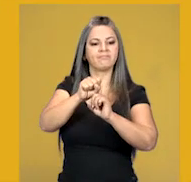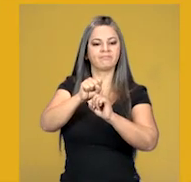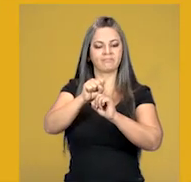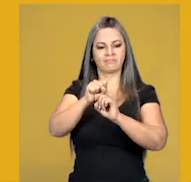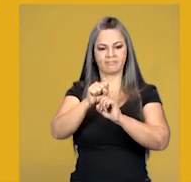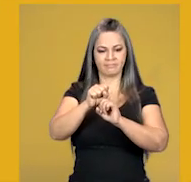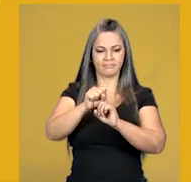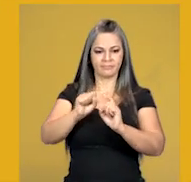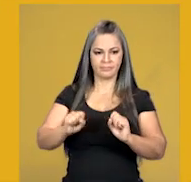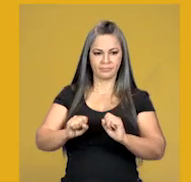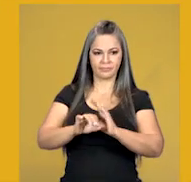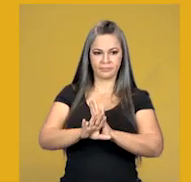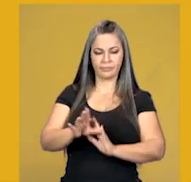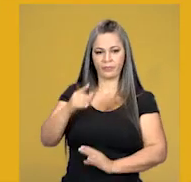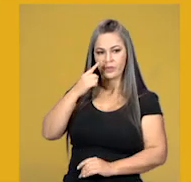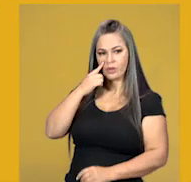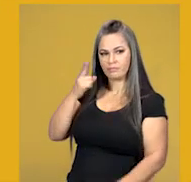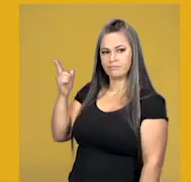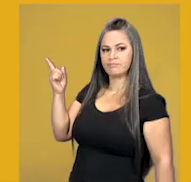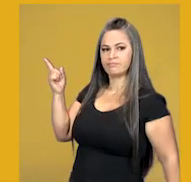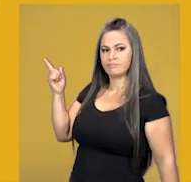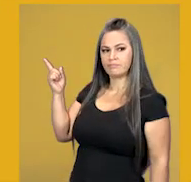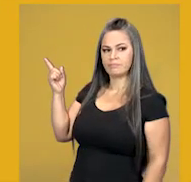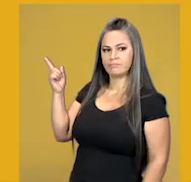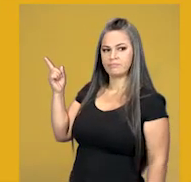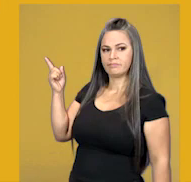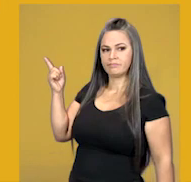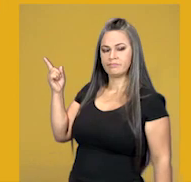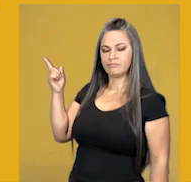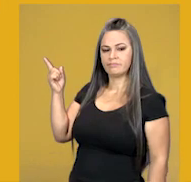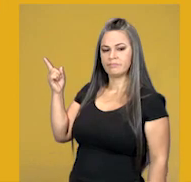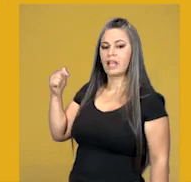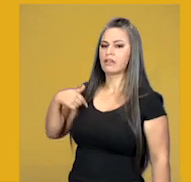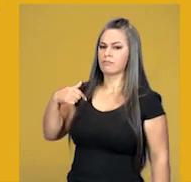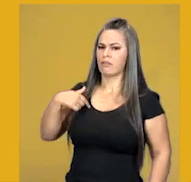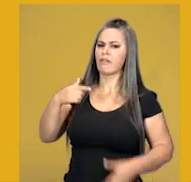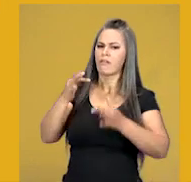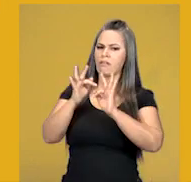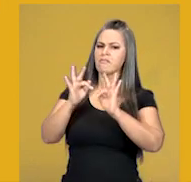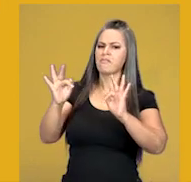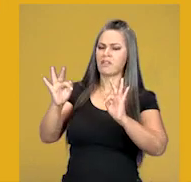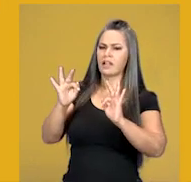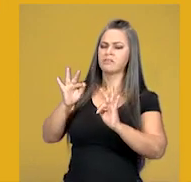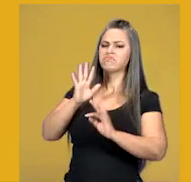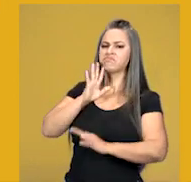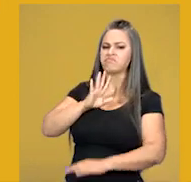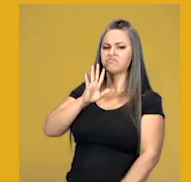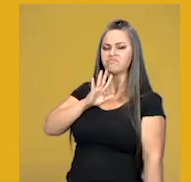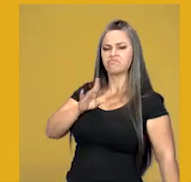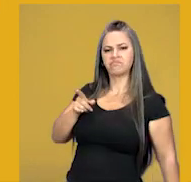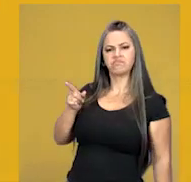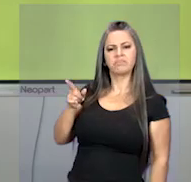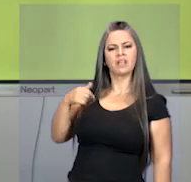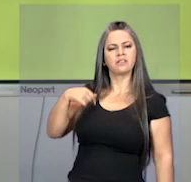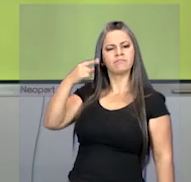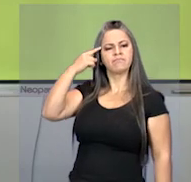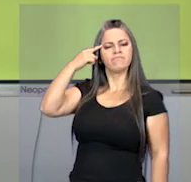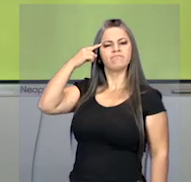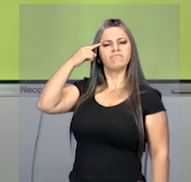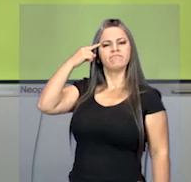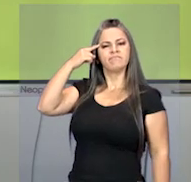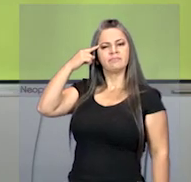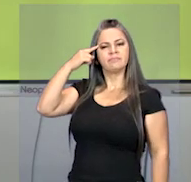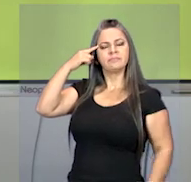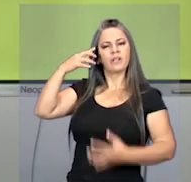Eu trouxe essa frase do Roman Gary porque ela é muito interessante. E ela nos faz pensar um pouco sobre o que é